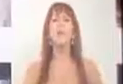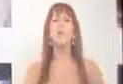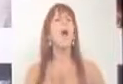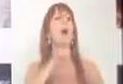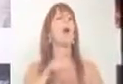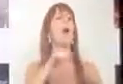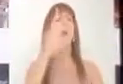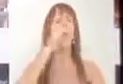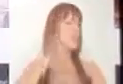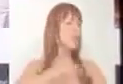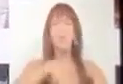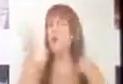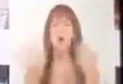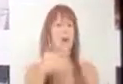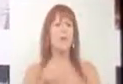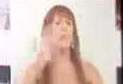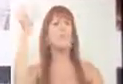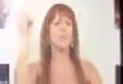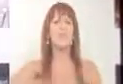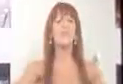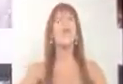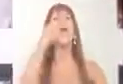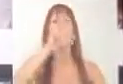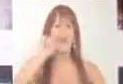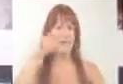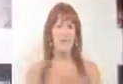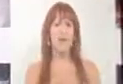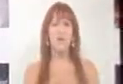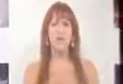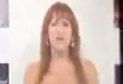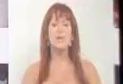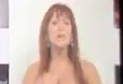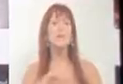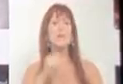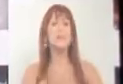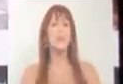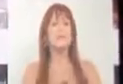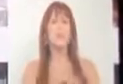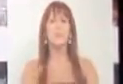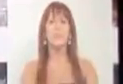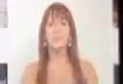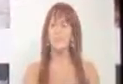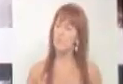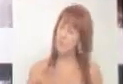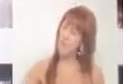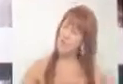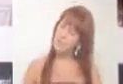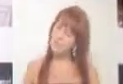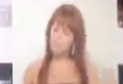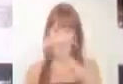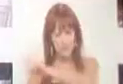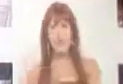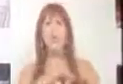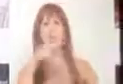acorda a população a qualquer hora e em qualquer circunstância? Quem é que garante a identidade do território? Caros